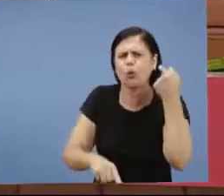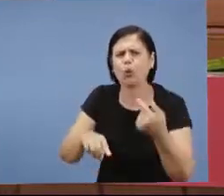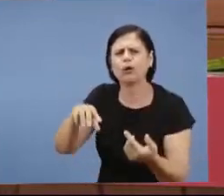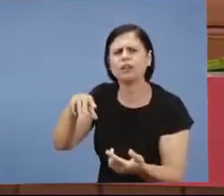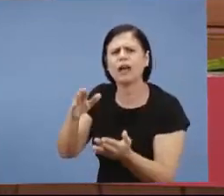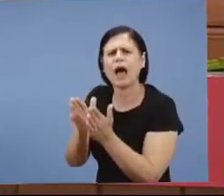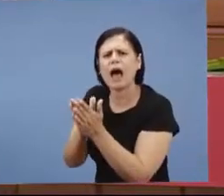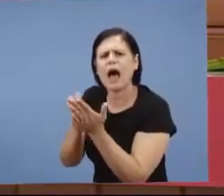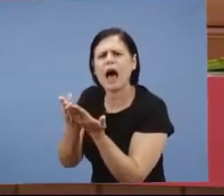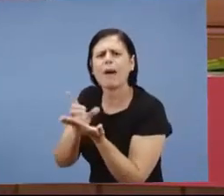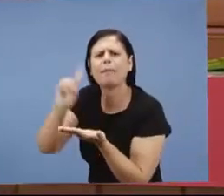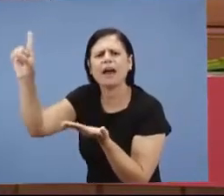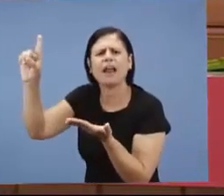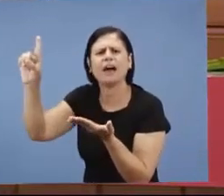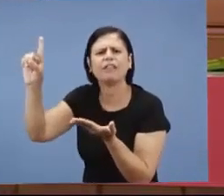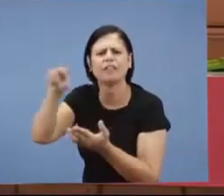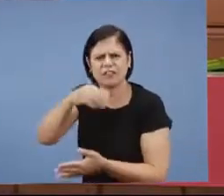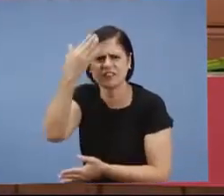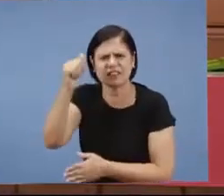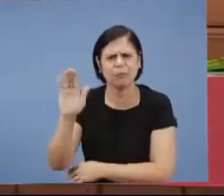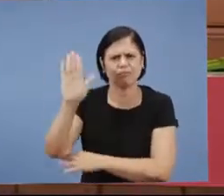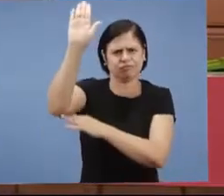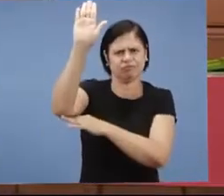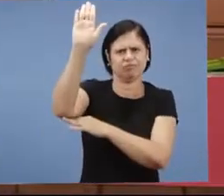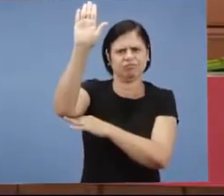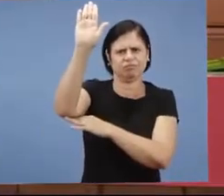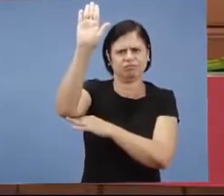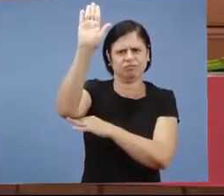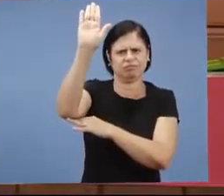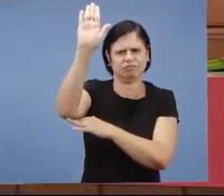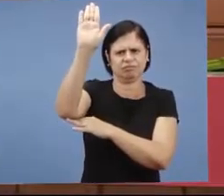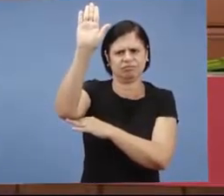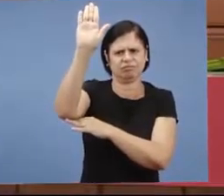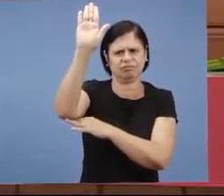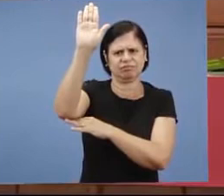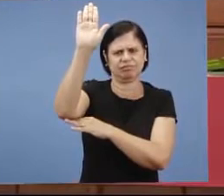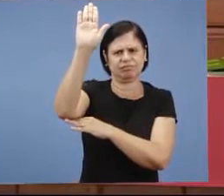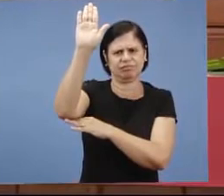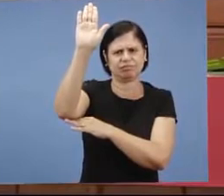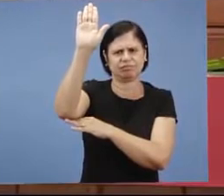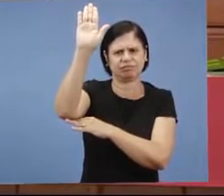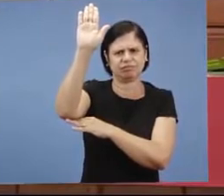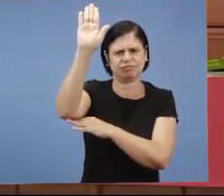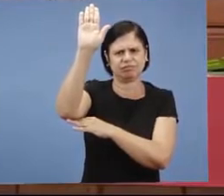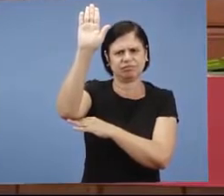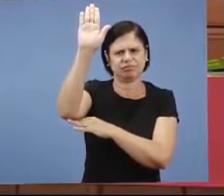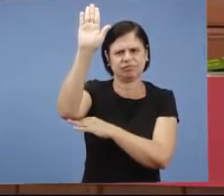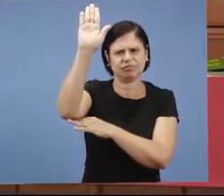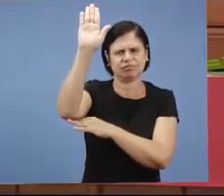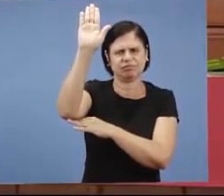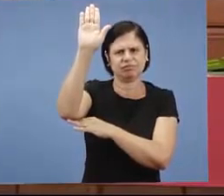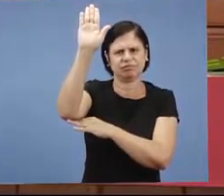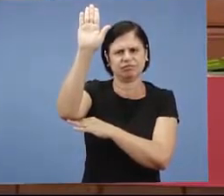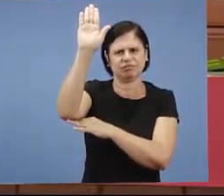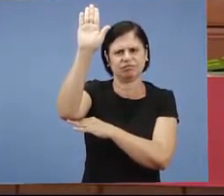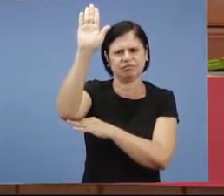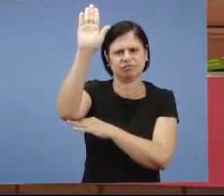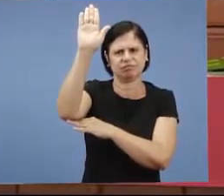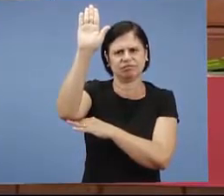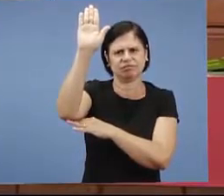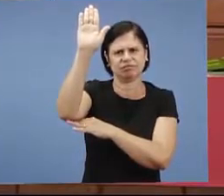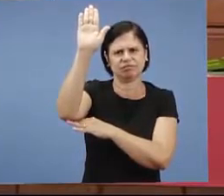motivo? Quem sabe, levanta a mão rapidinho. Na igreja, levante também a sua mão. Quem sabe? Aqui nós